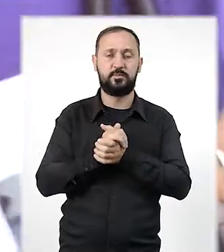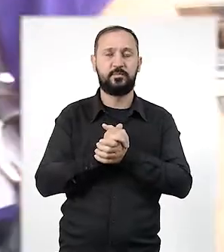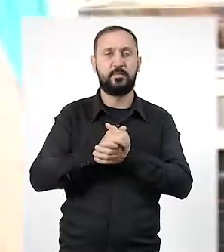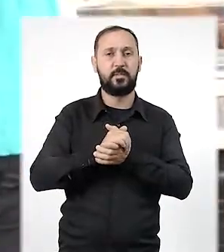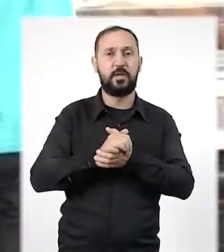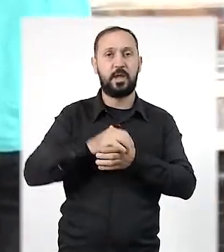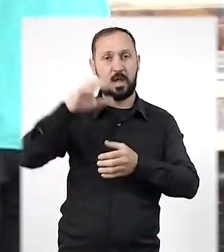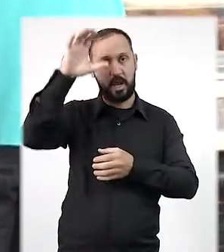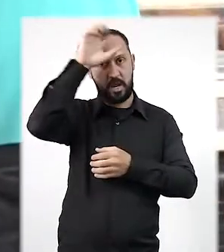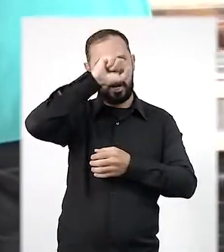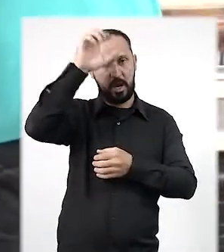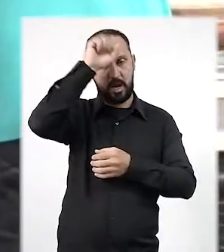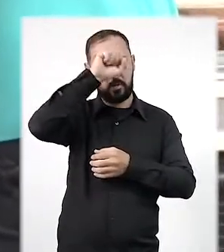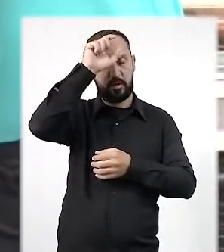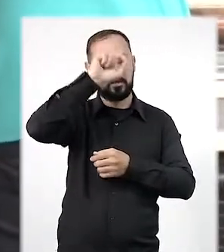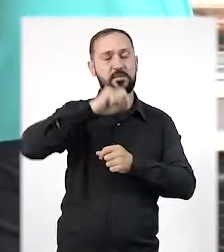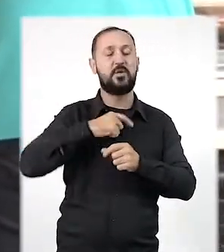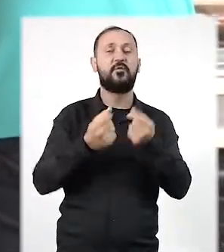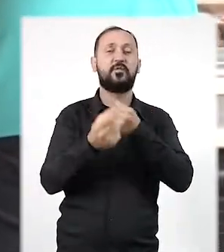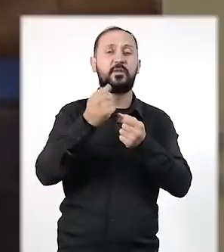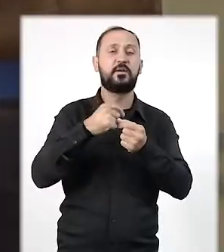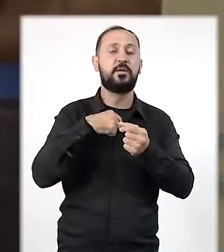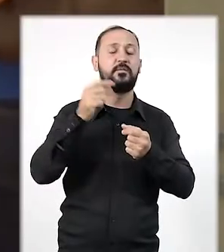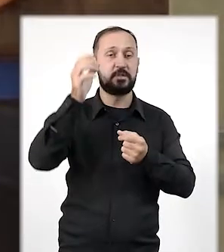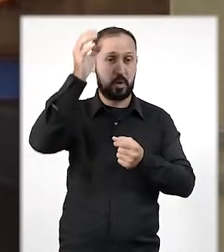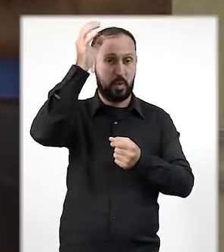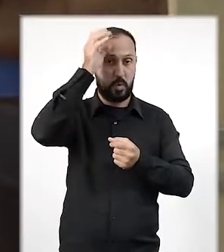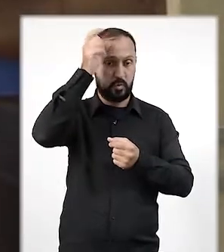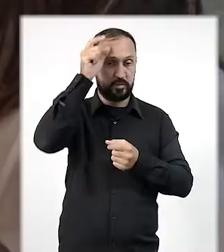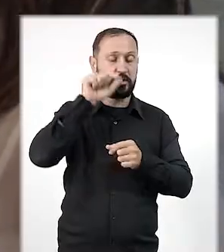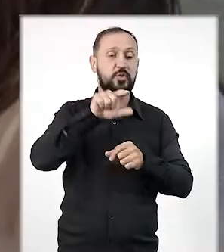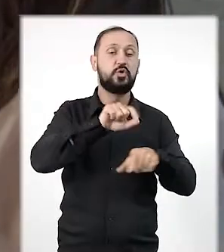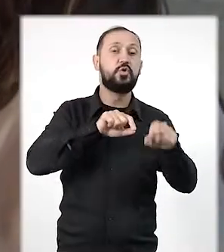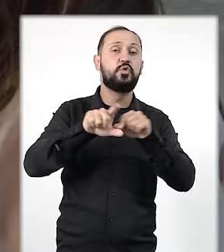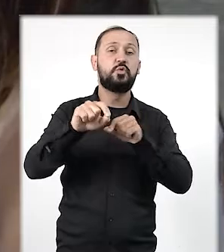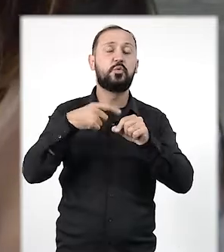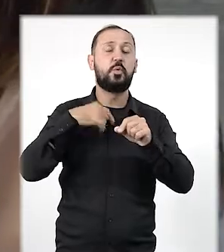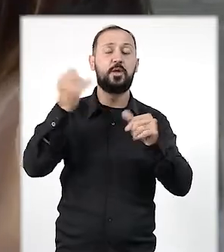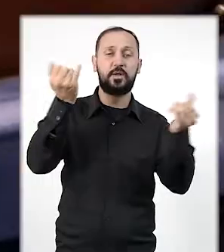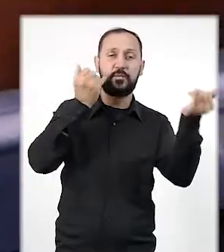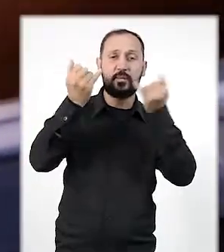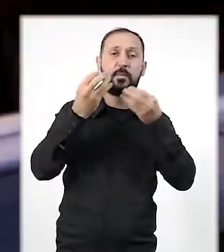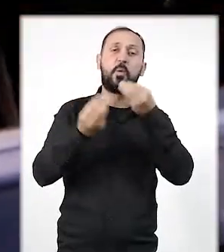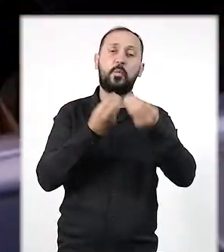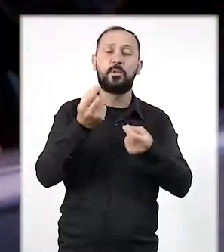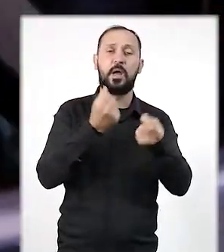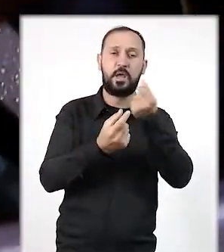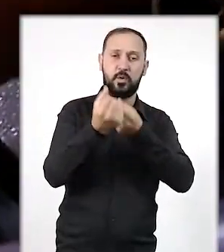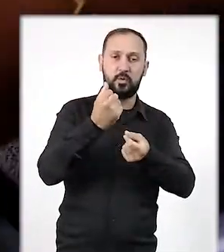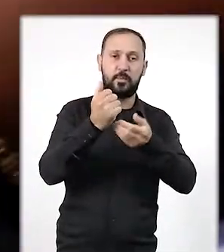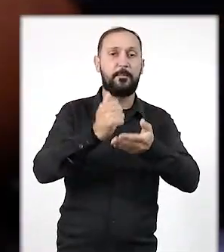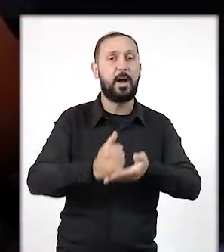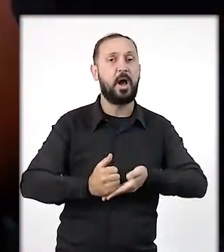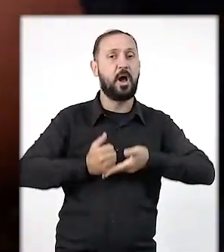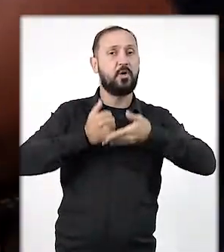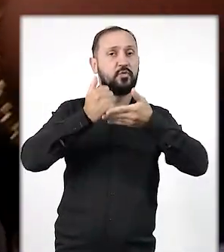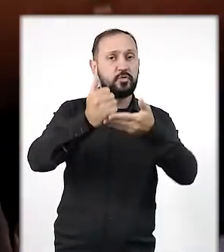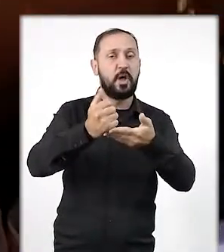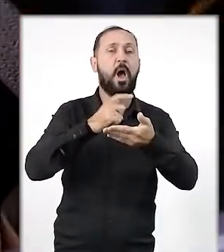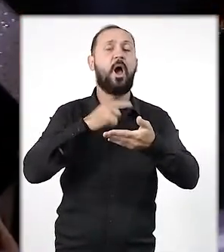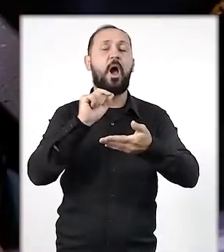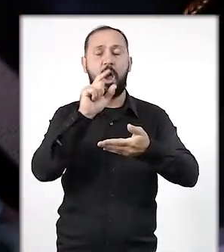é um processo em que o indivíduo faz escolhas conscientes e se mantém bem informado a respeito da economia para,